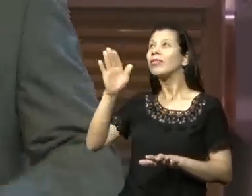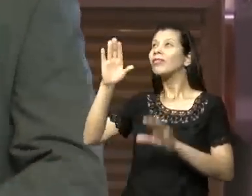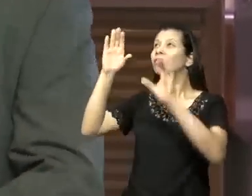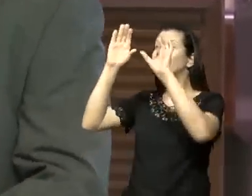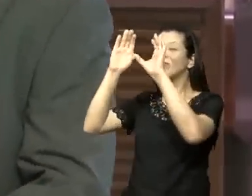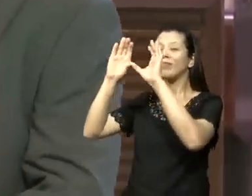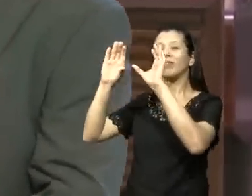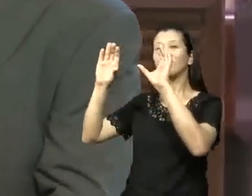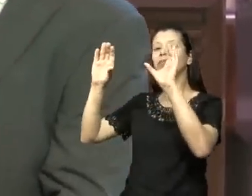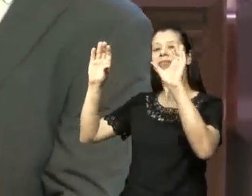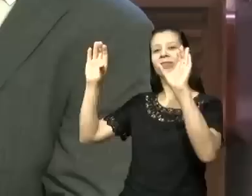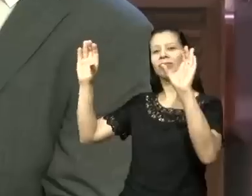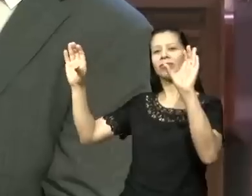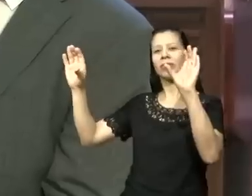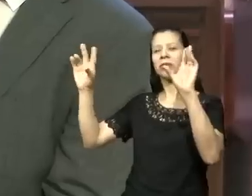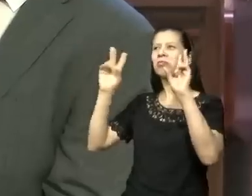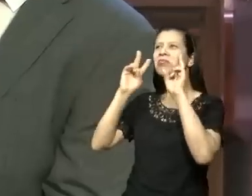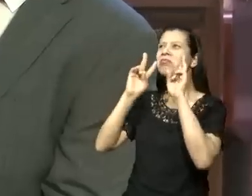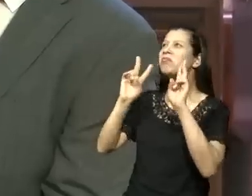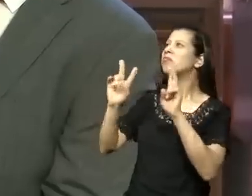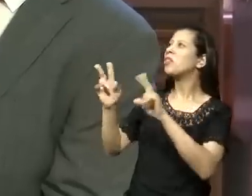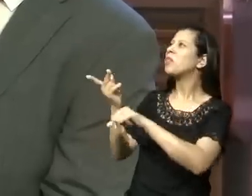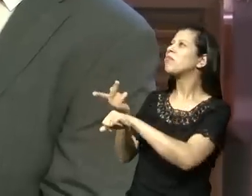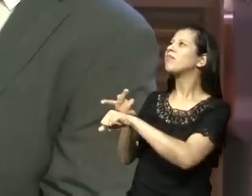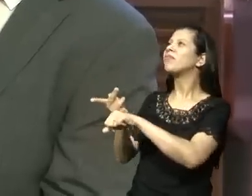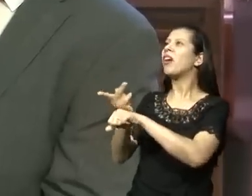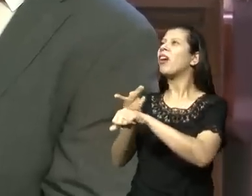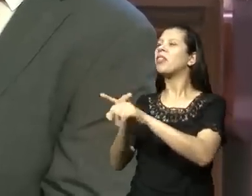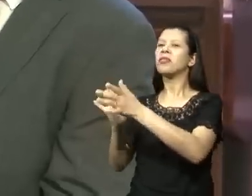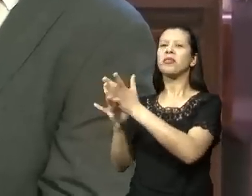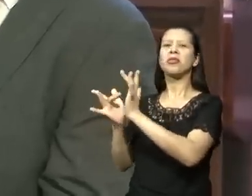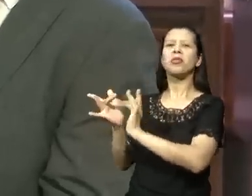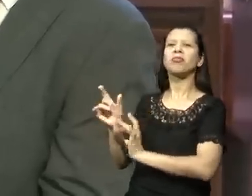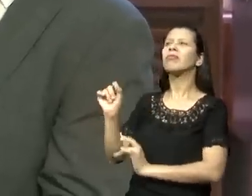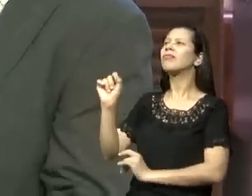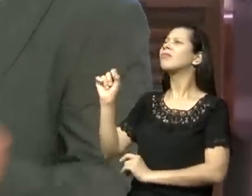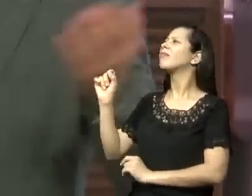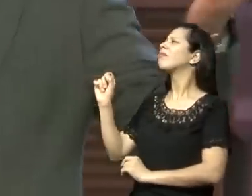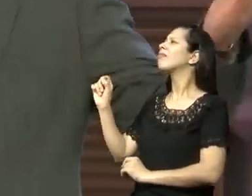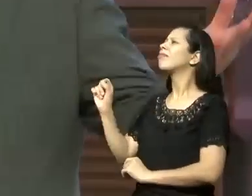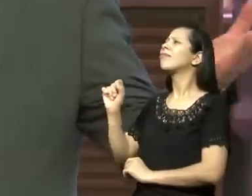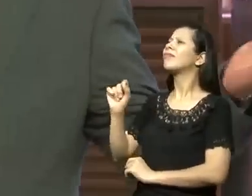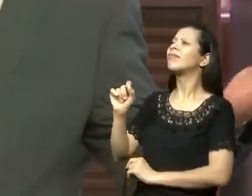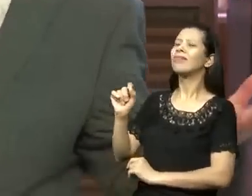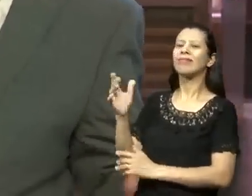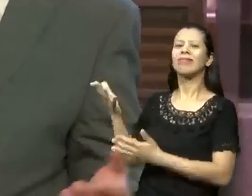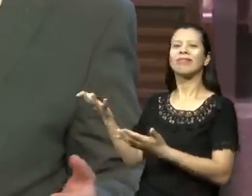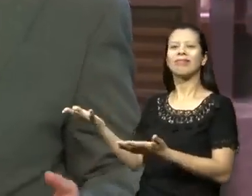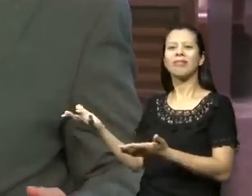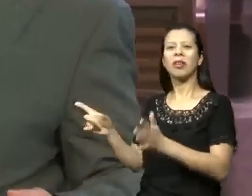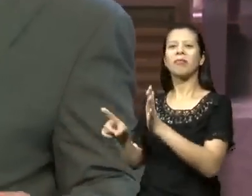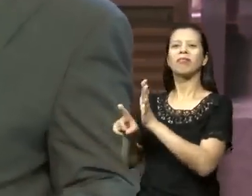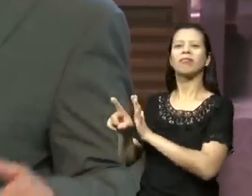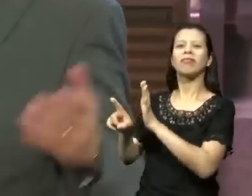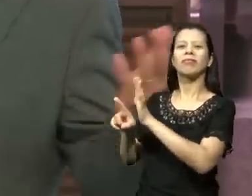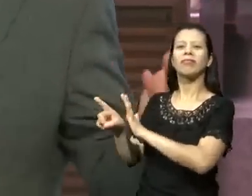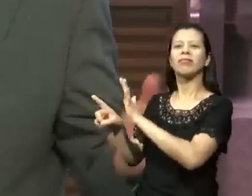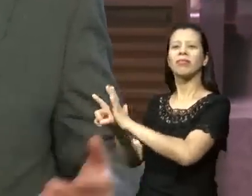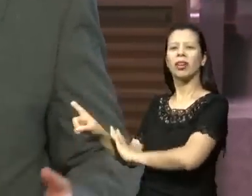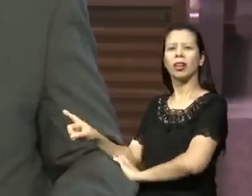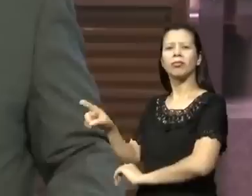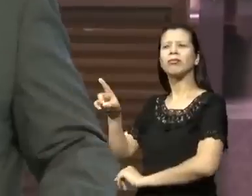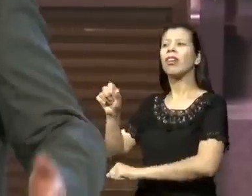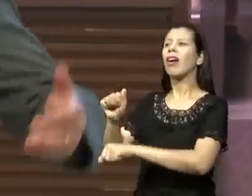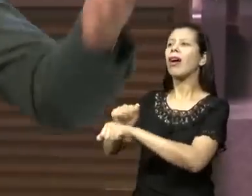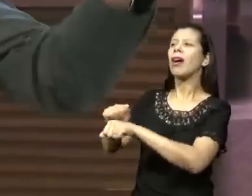e você não reconheça Jesus você vai perguntar quem é você eu sou Abraão quem é você eu sou